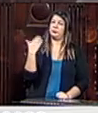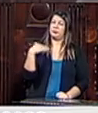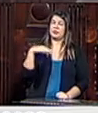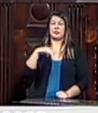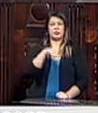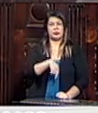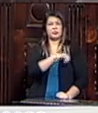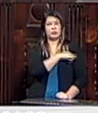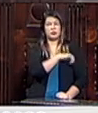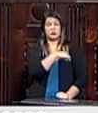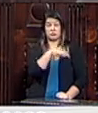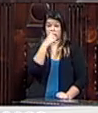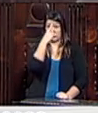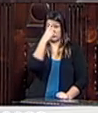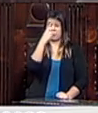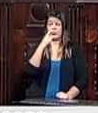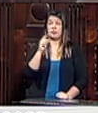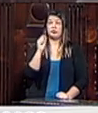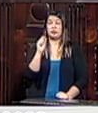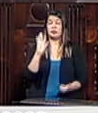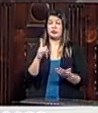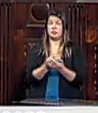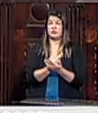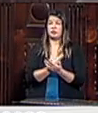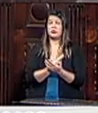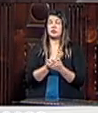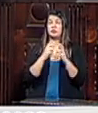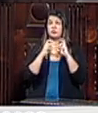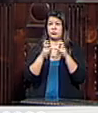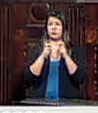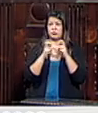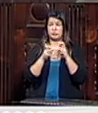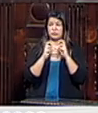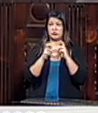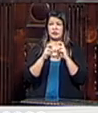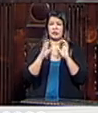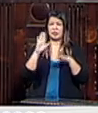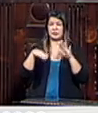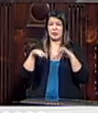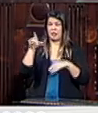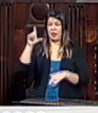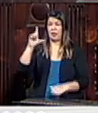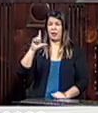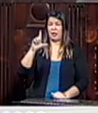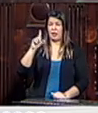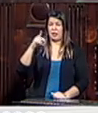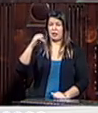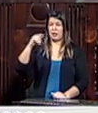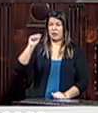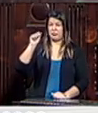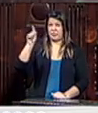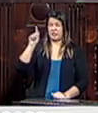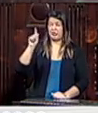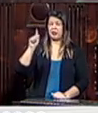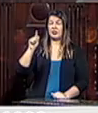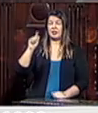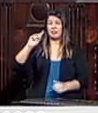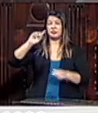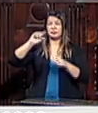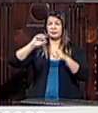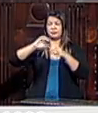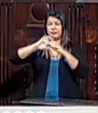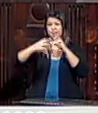Janeiro, lembrando aquela situação do trem aqui da Lapa de Santa Teresa, que